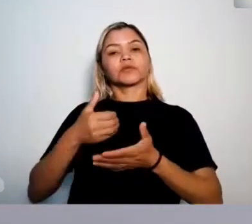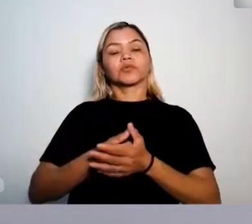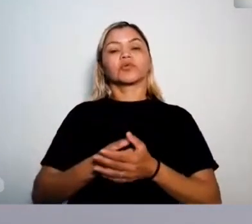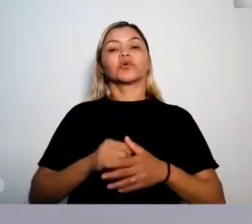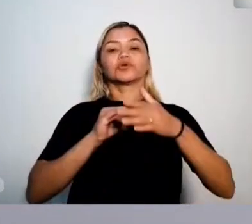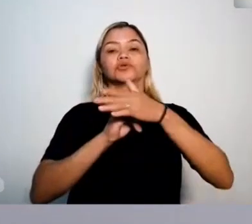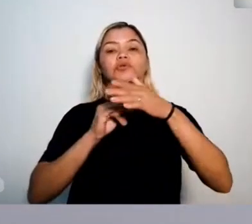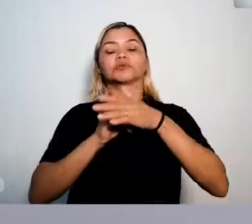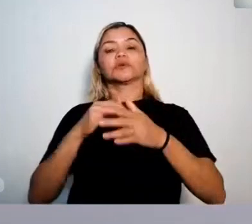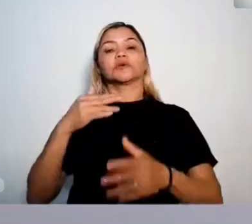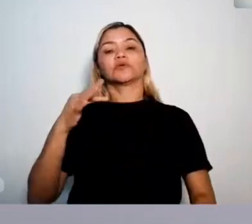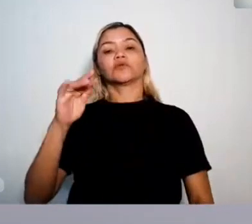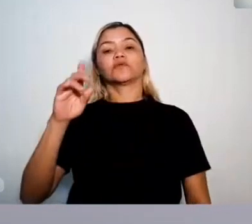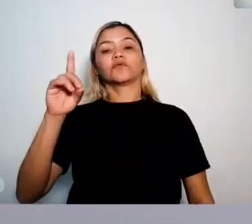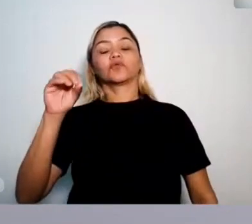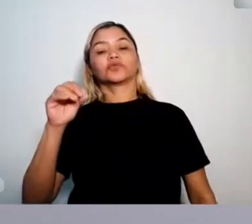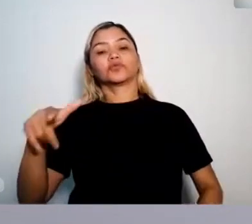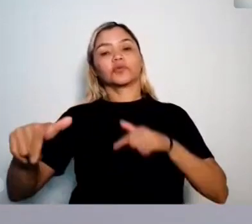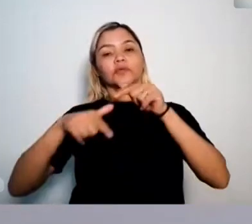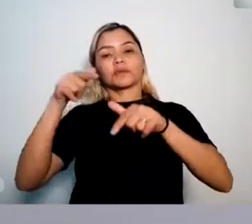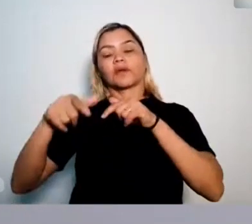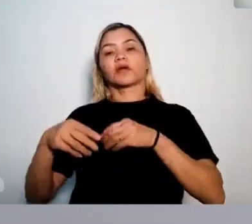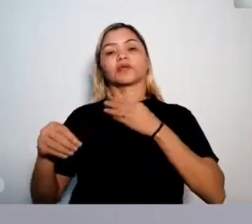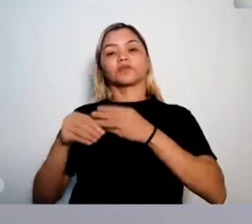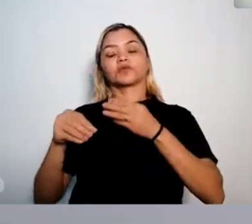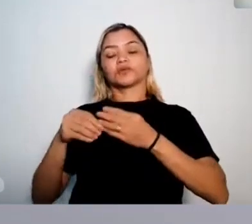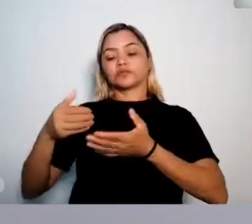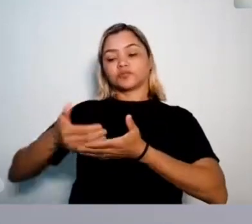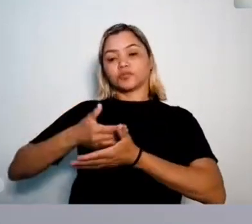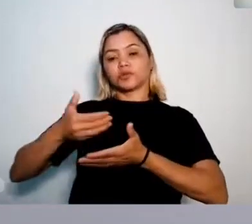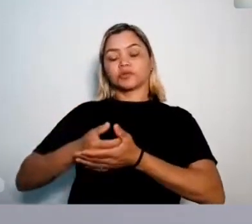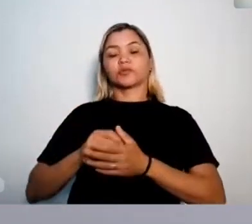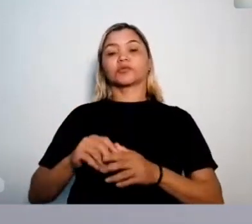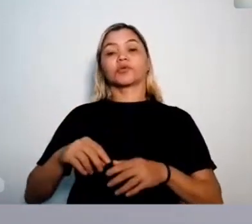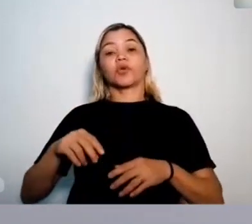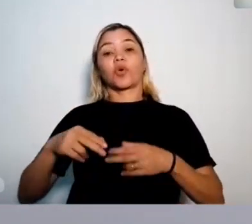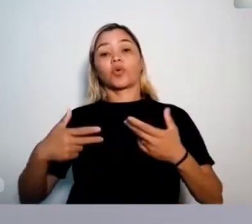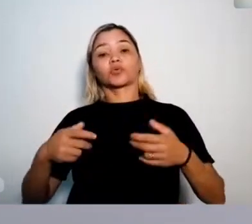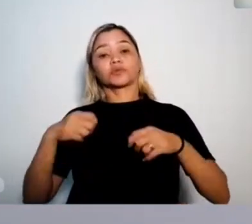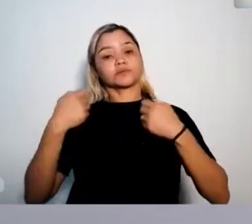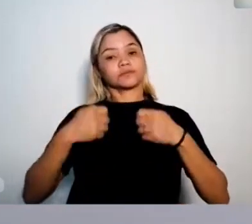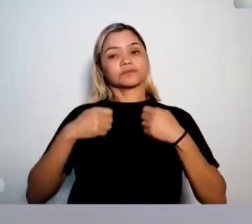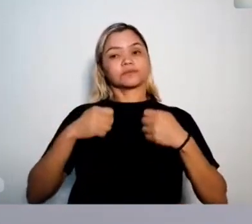Fundo do Trabalho do município de Botucatu e da outras providências.